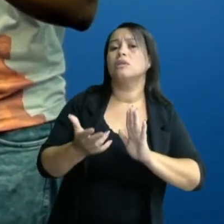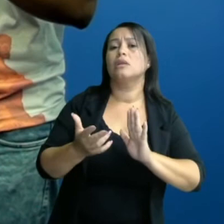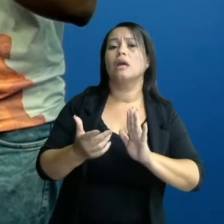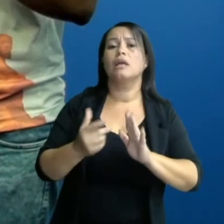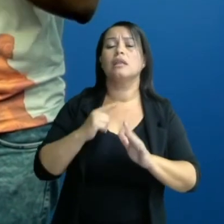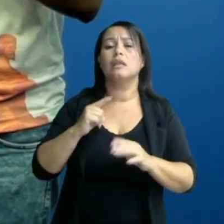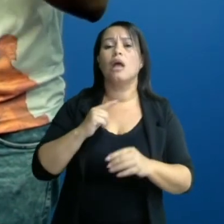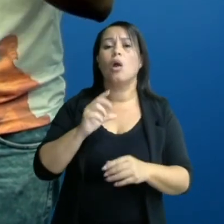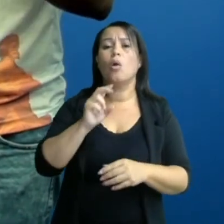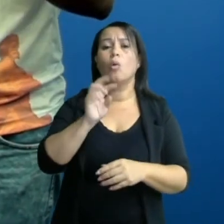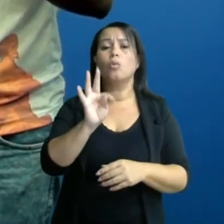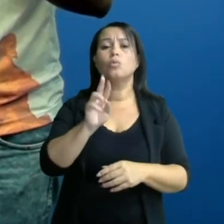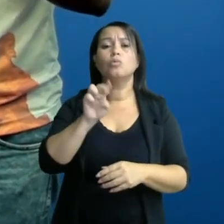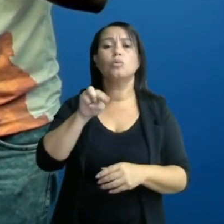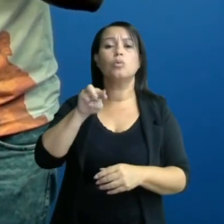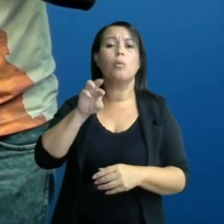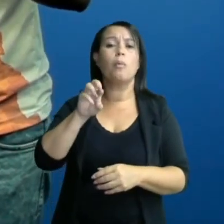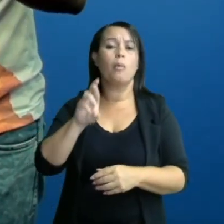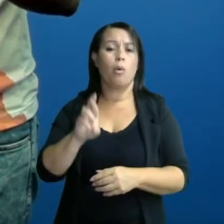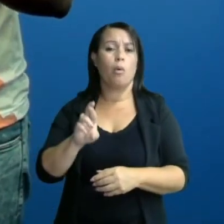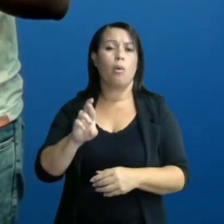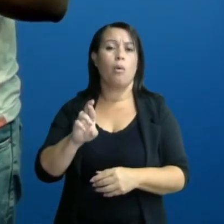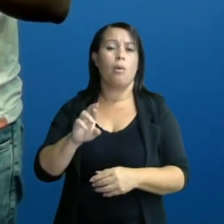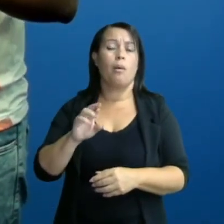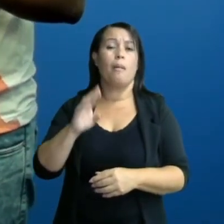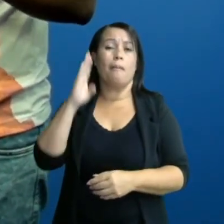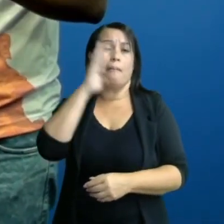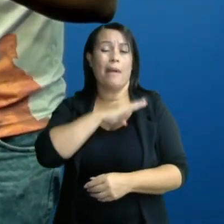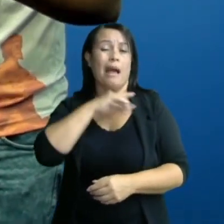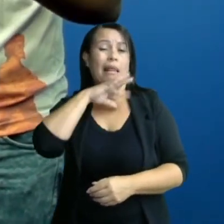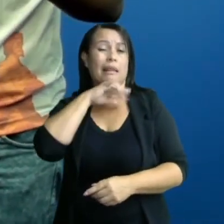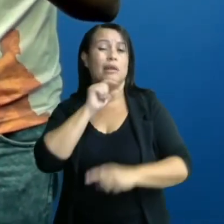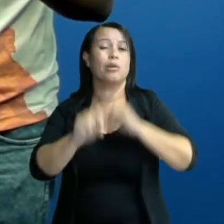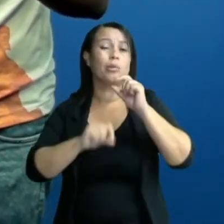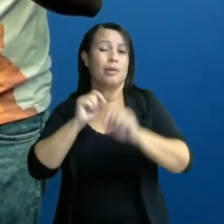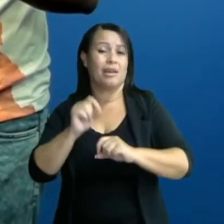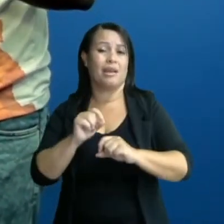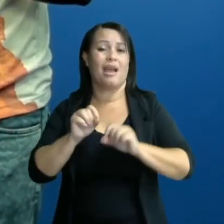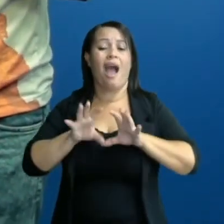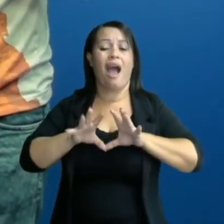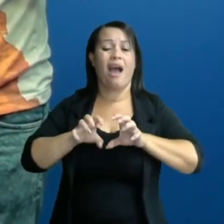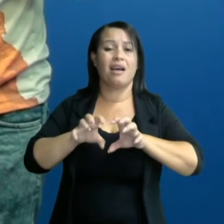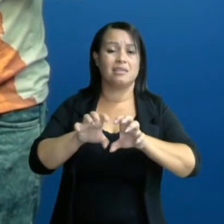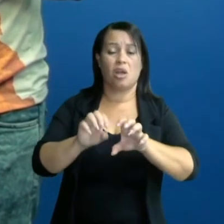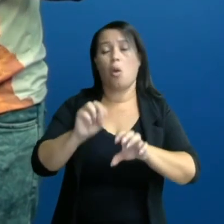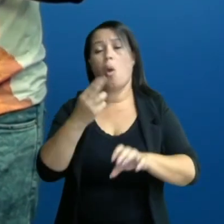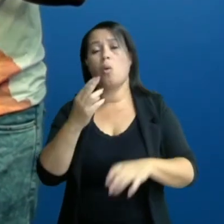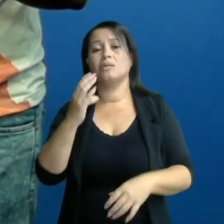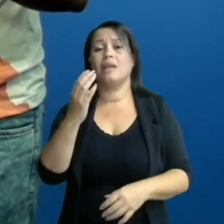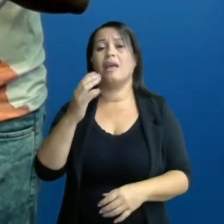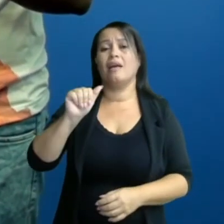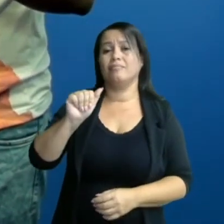quando o tumor ele é maligno, ele é chamado de câncer, ou muita gente também chama de CA.